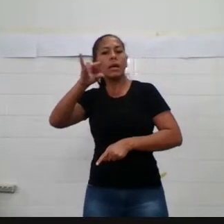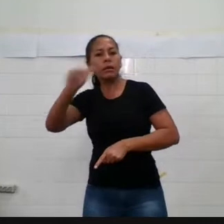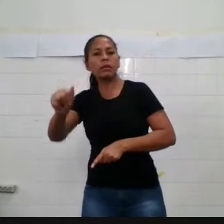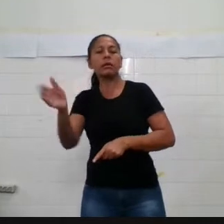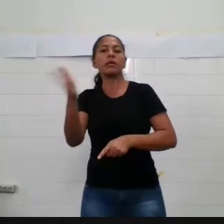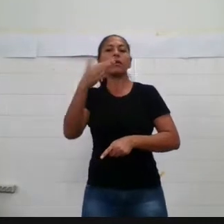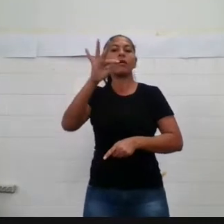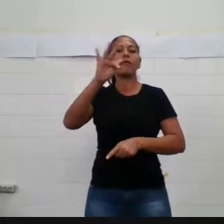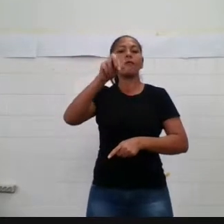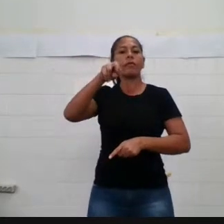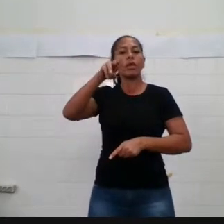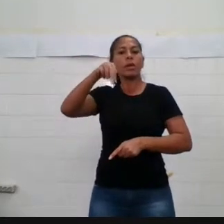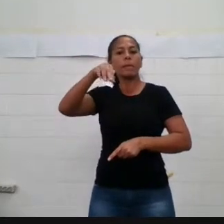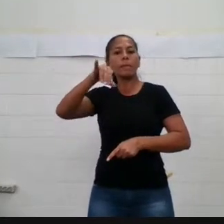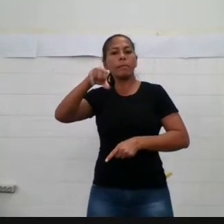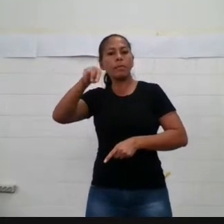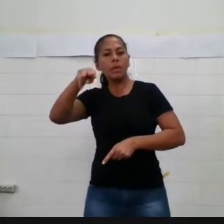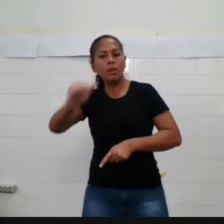Maria Firmina dos Reis